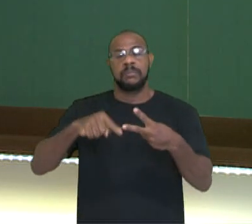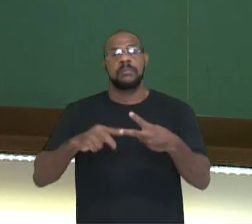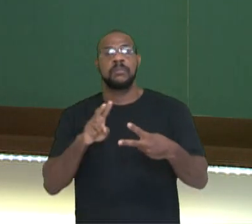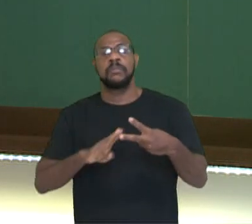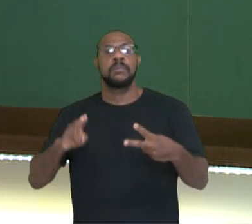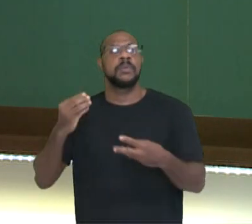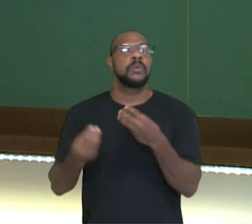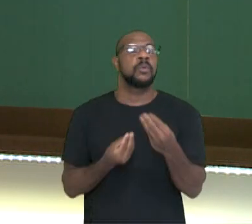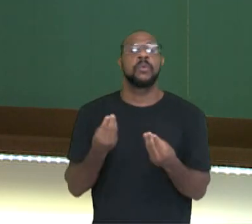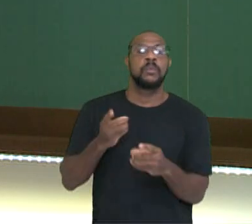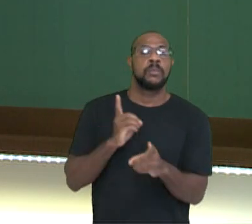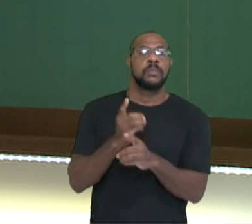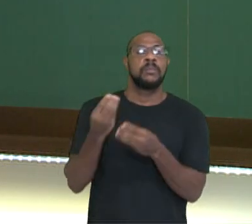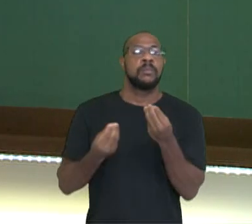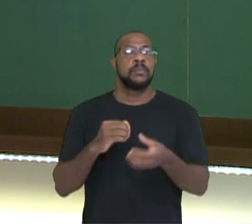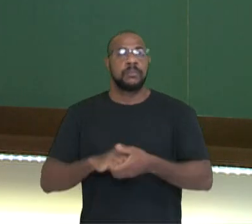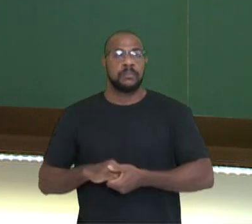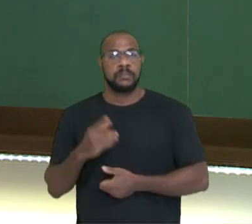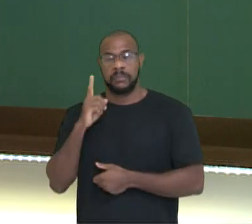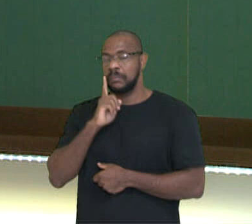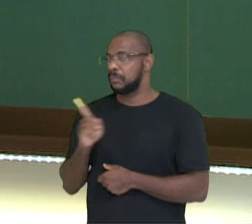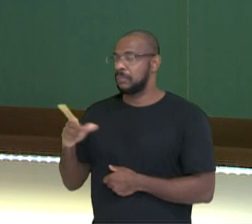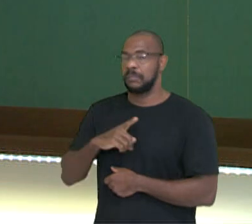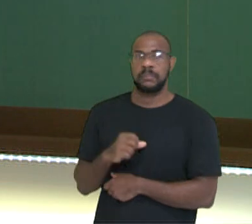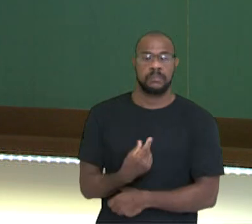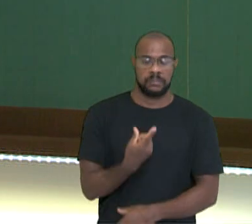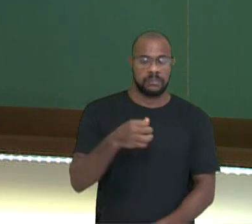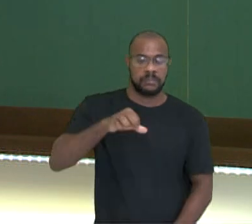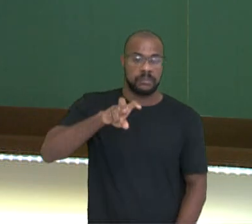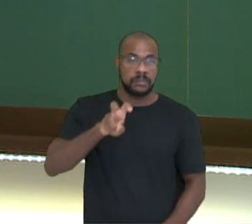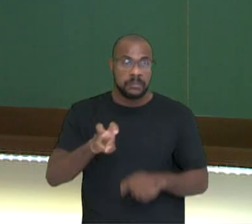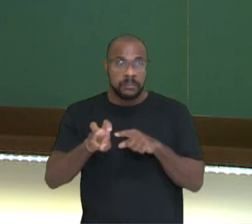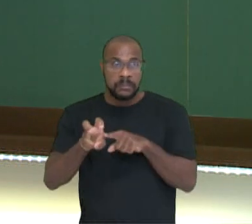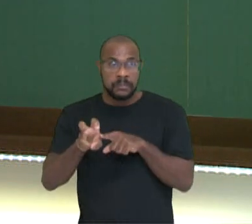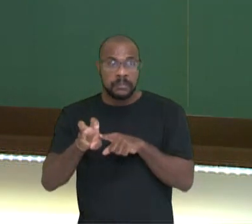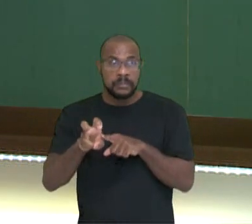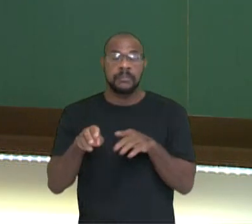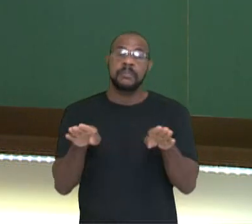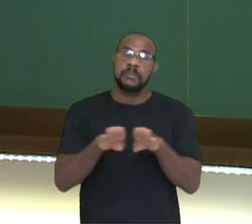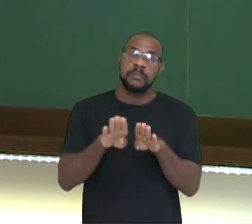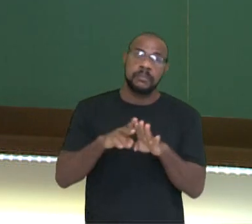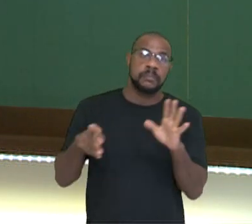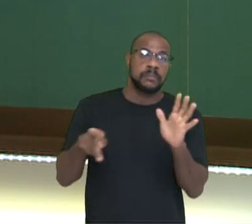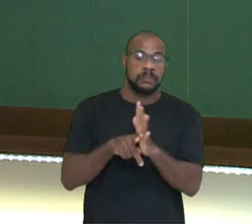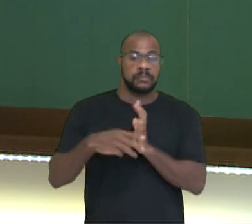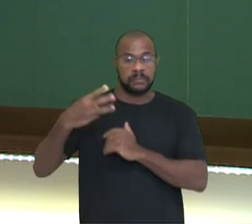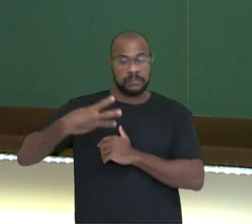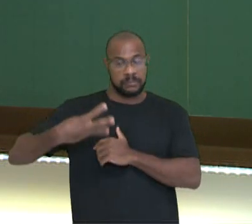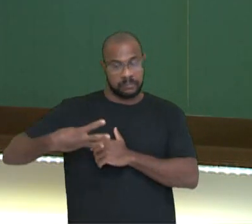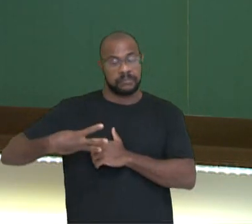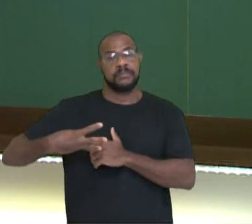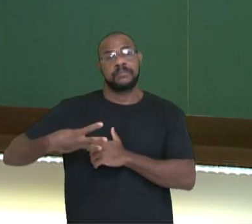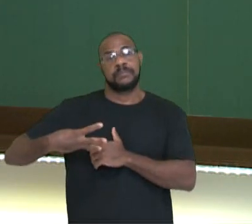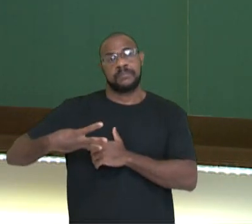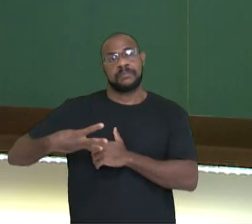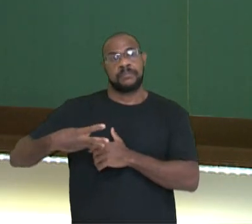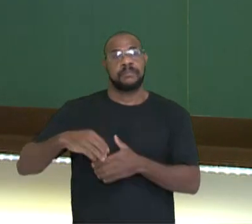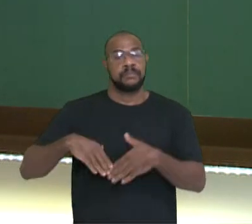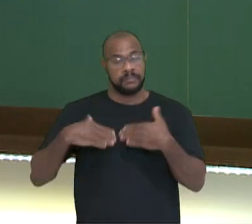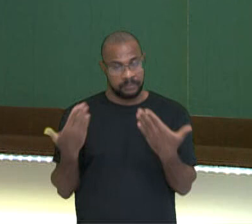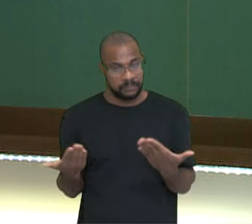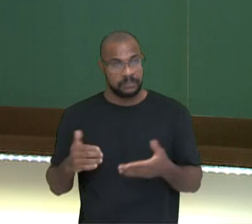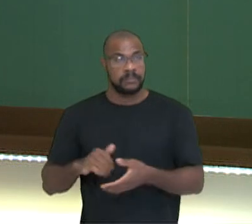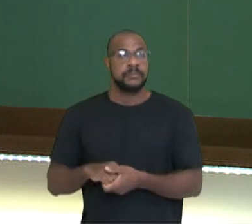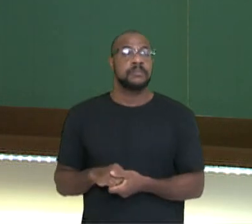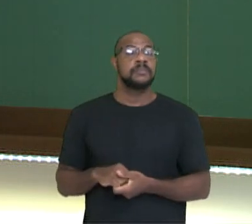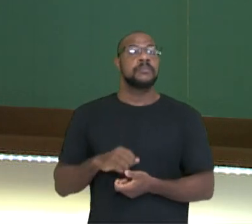usar? Bom, eu tenho o ângulo de 195 graus, que também pertence ao terceiro quadrante. Então, se o